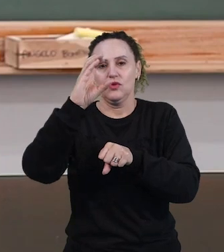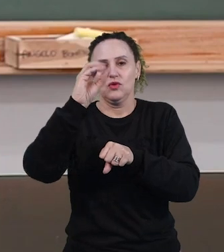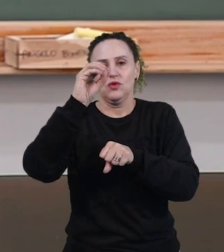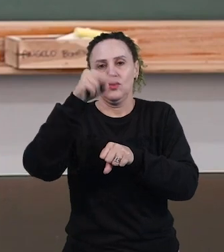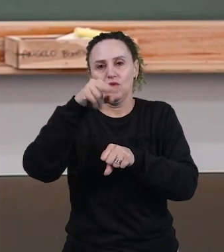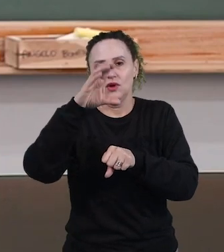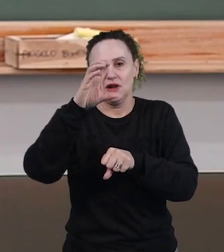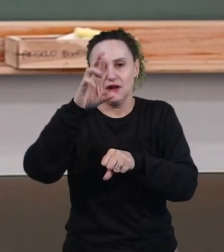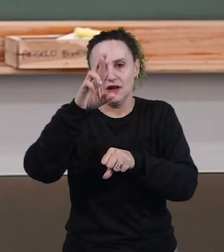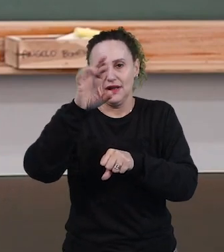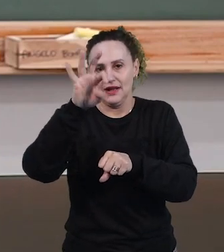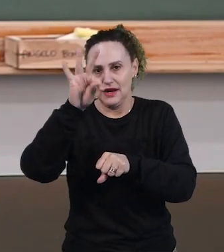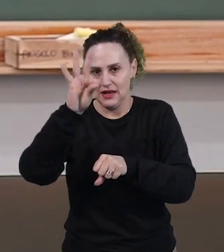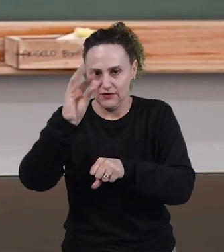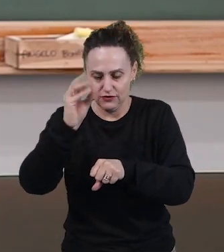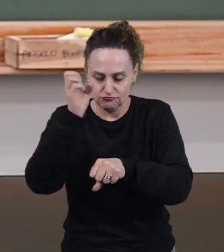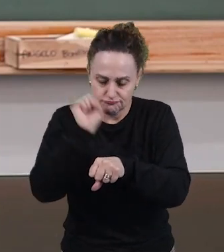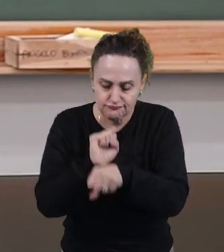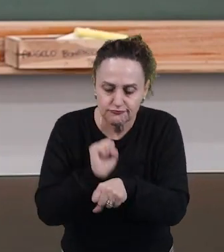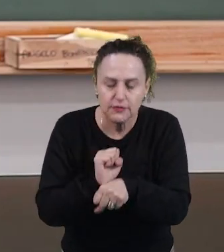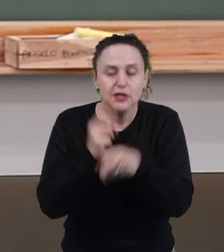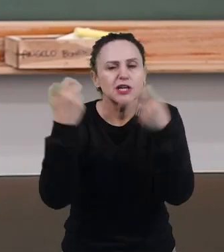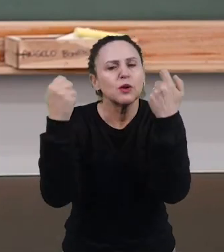então eu ainda preciso muito